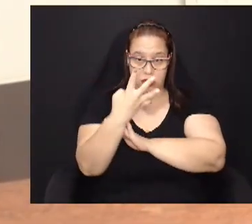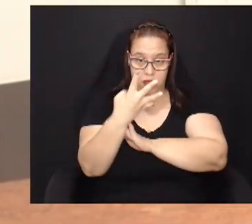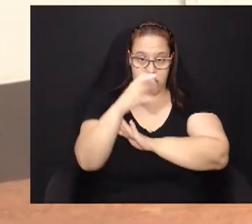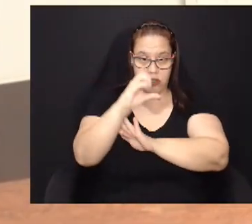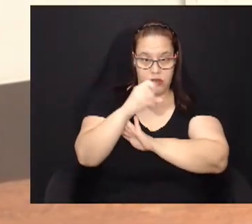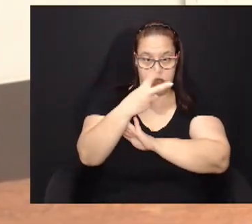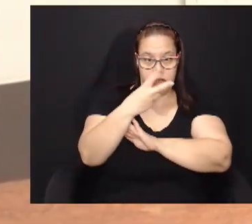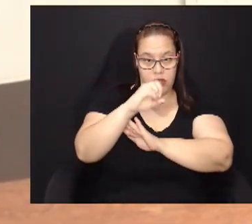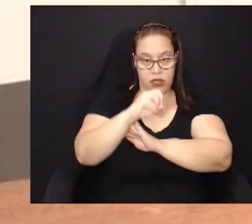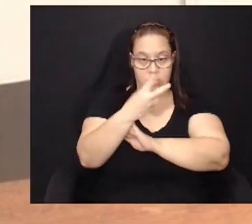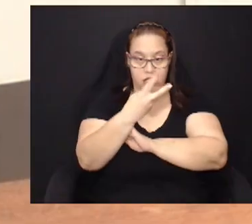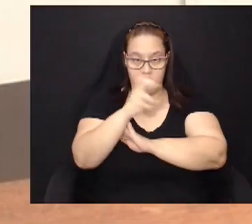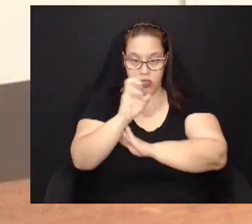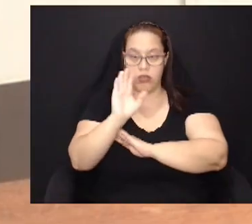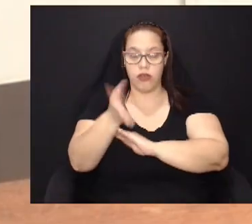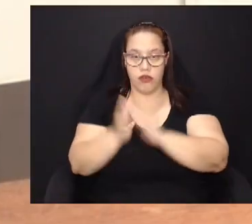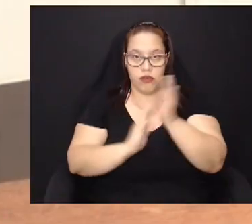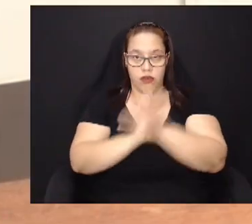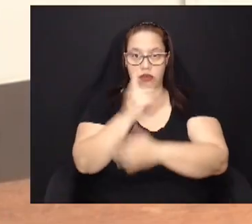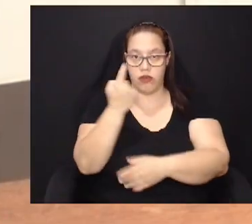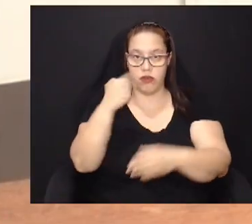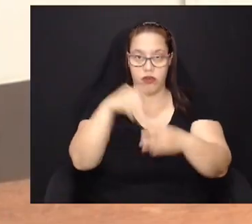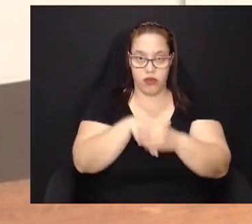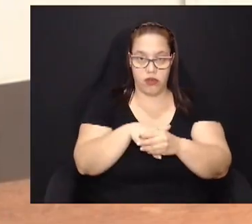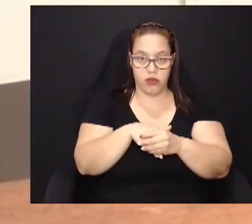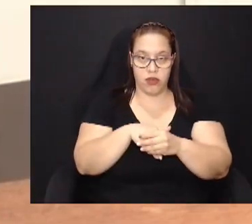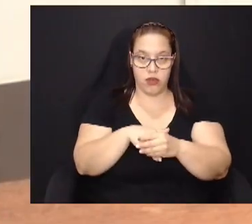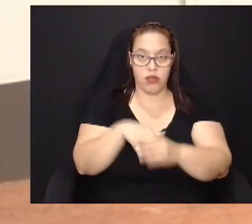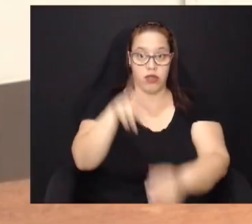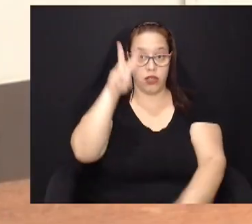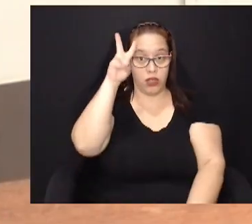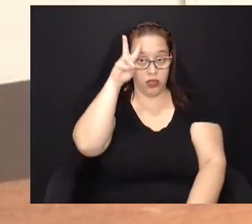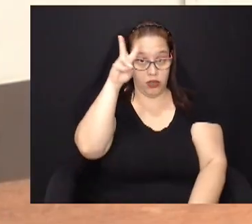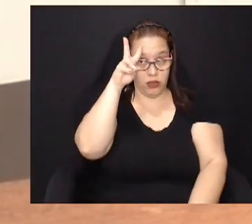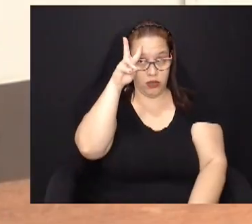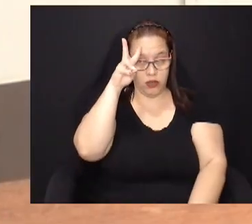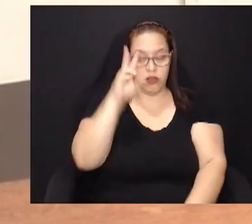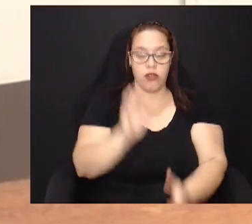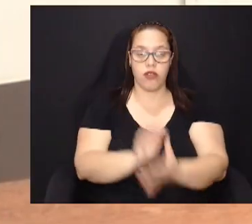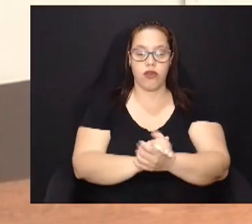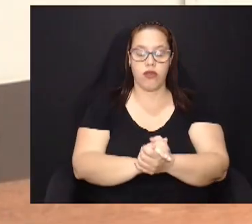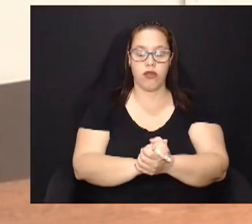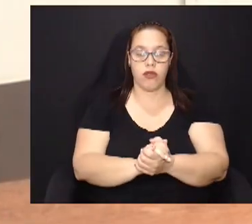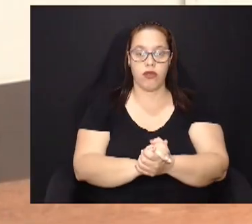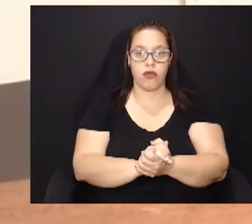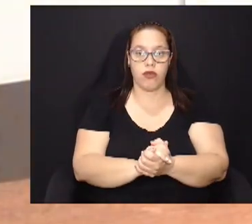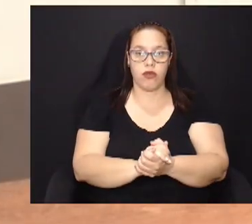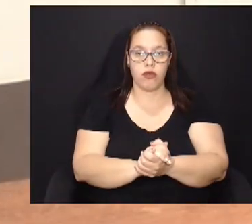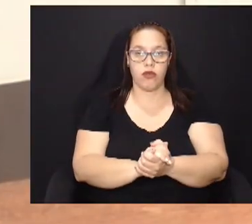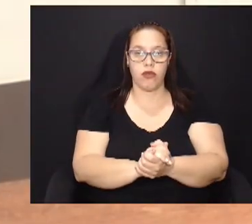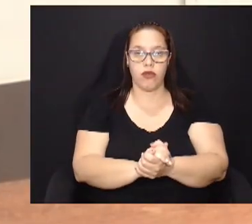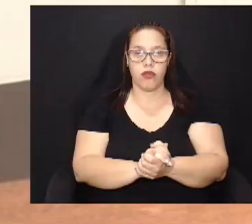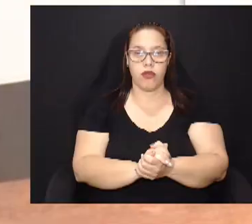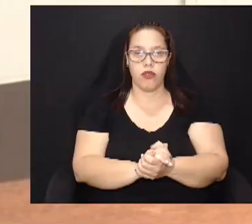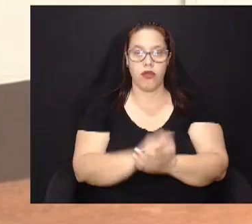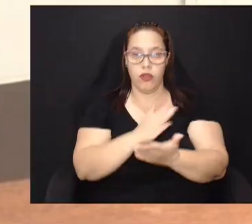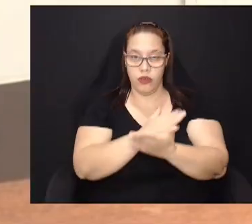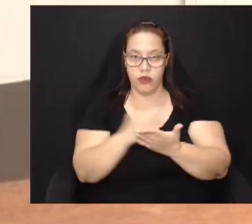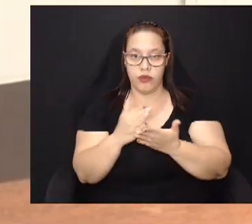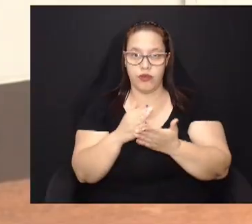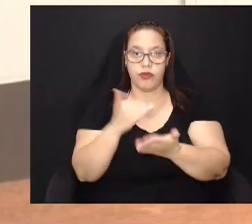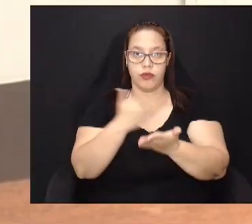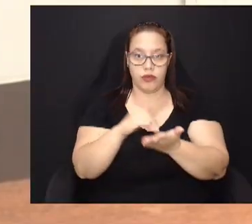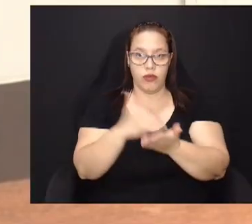49/2025, que já teve a primeira votação agora segunda-feira, nós aliamos diretamente desde o início aqui com a Secretaria